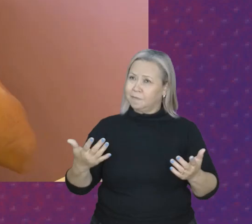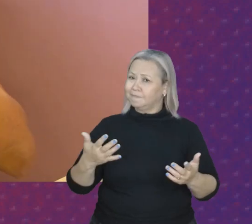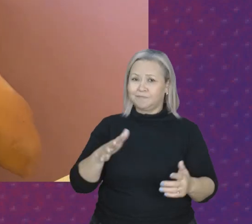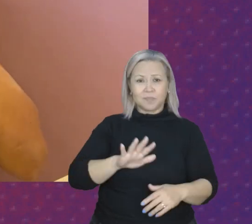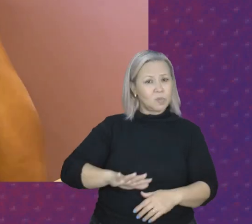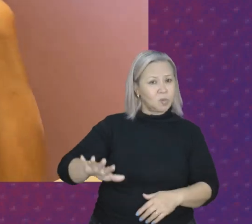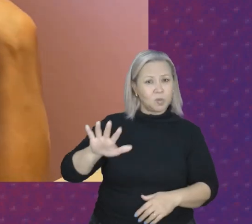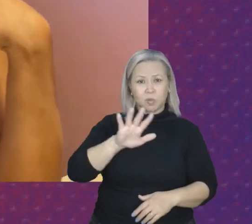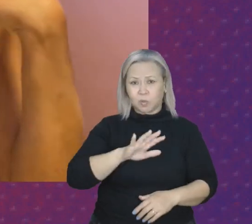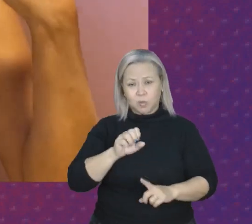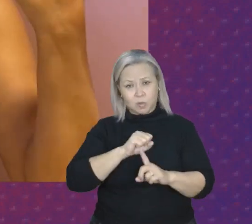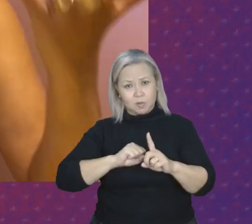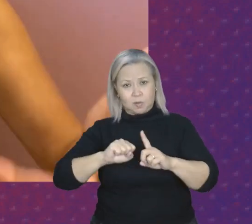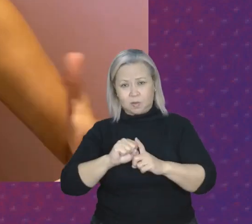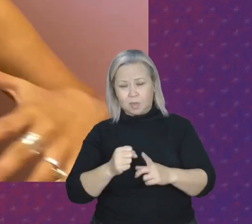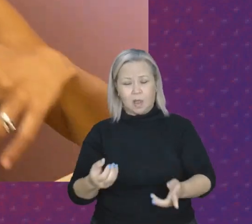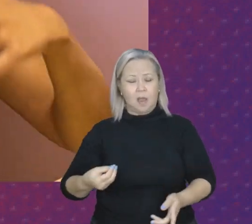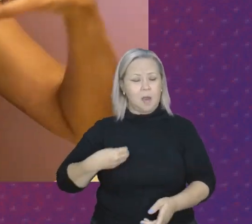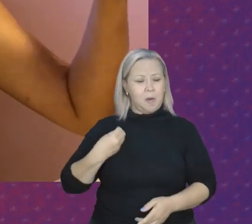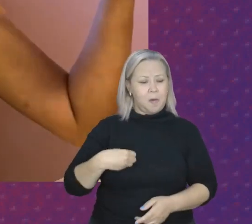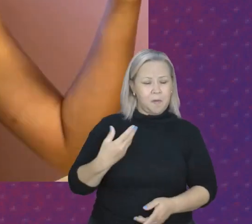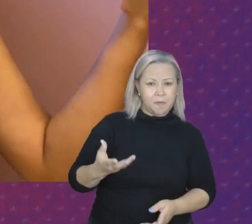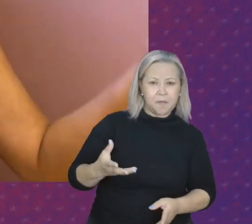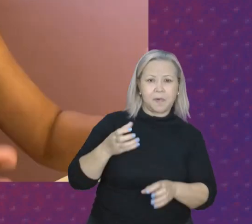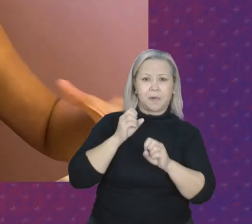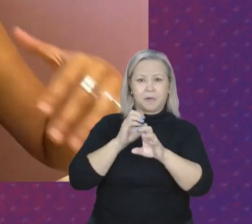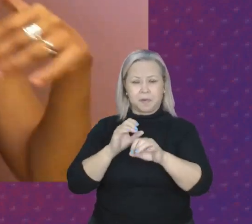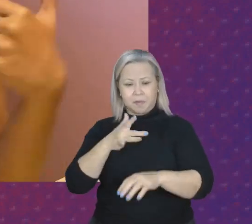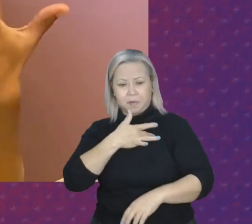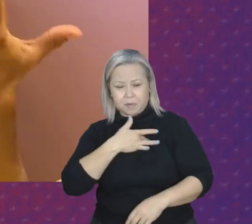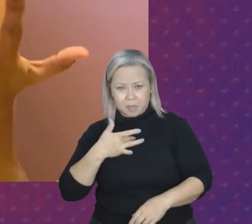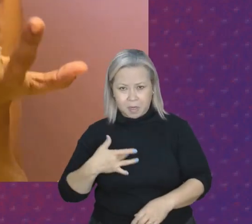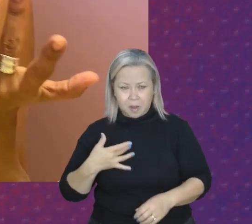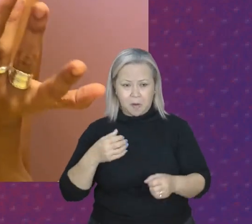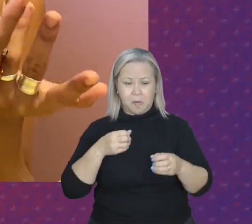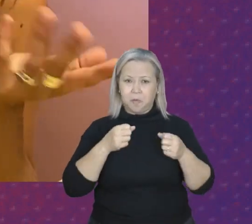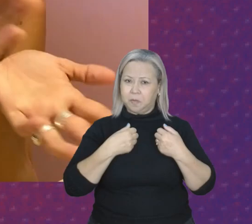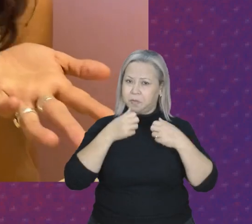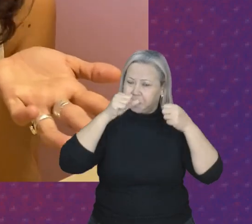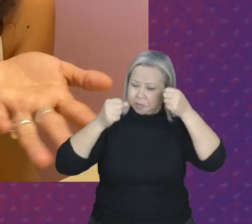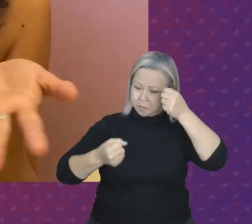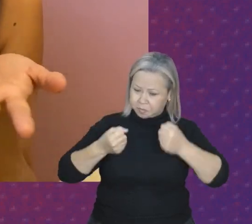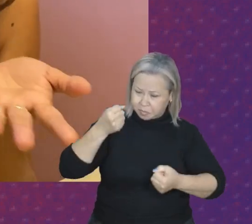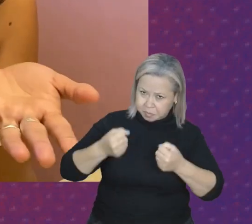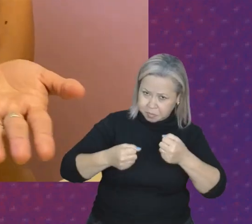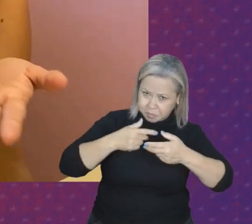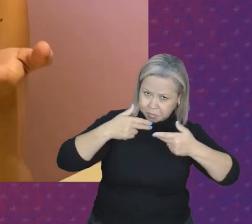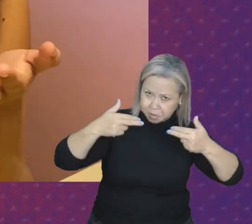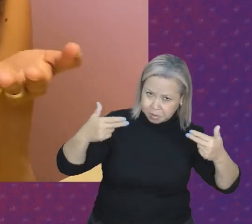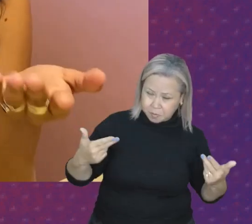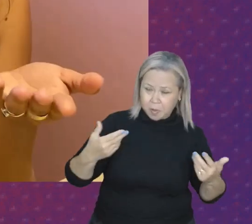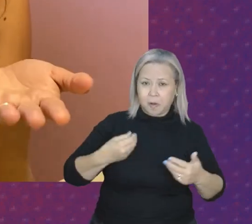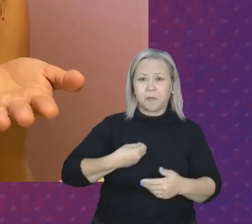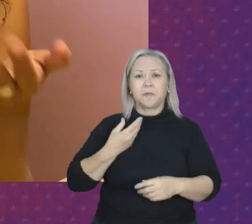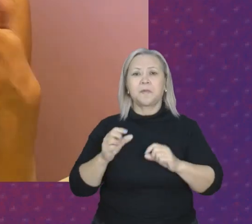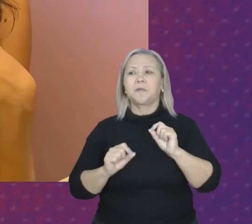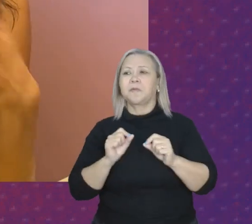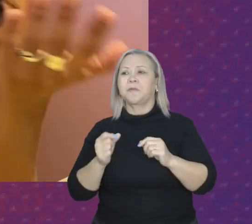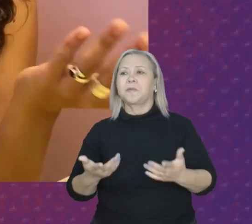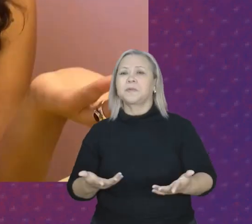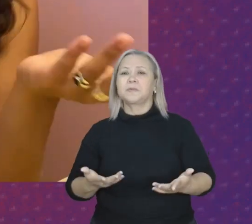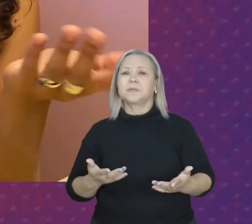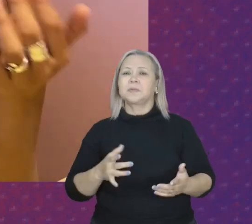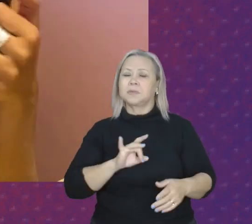vive a educação, a gente vive o transporte, então, e muitas vezes em cada setor desse, né, em